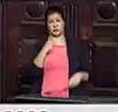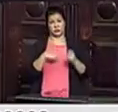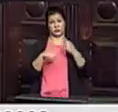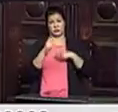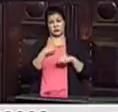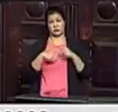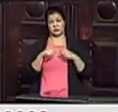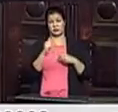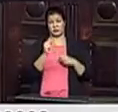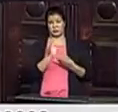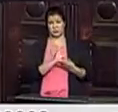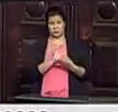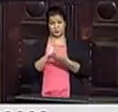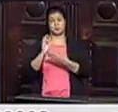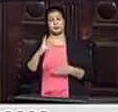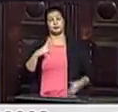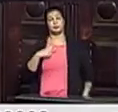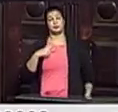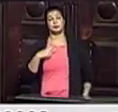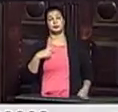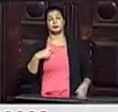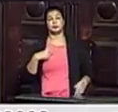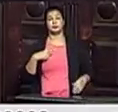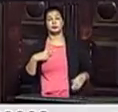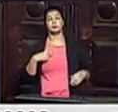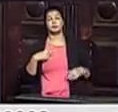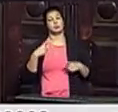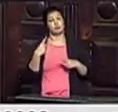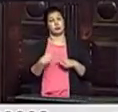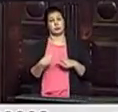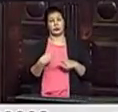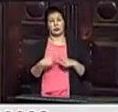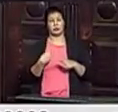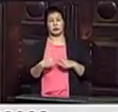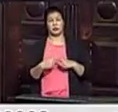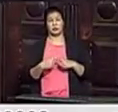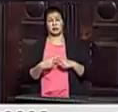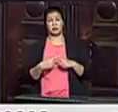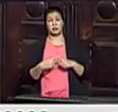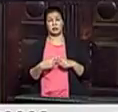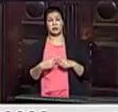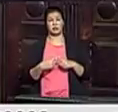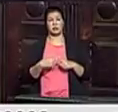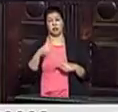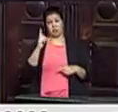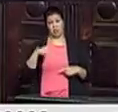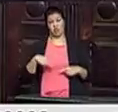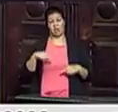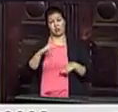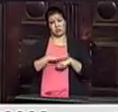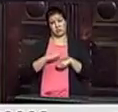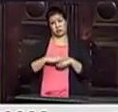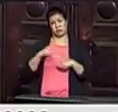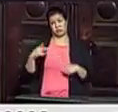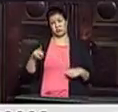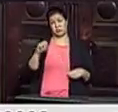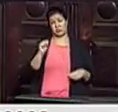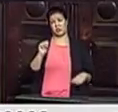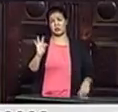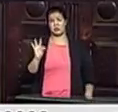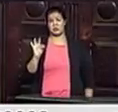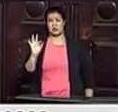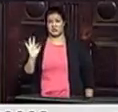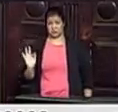financiamento privado, até porque foi uma decisão do STF, financiamento